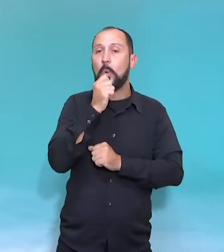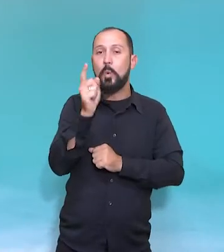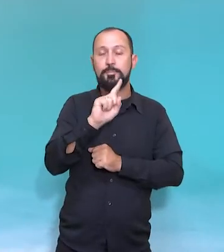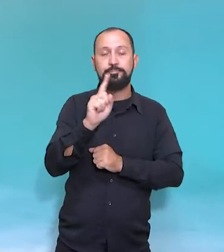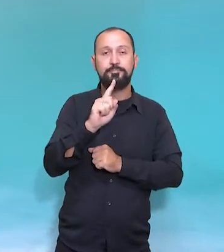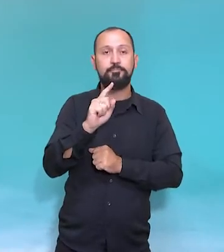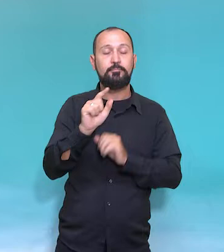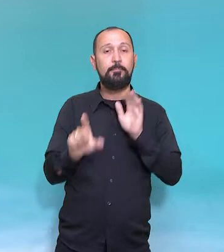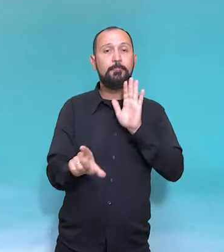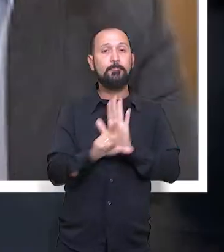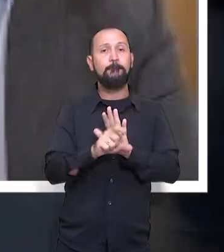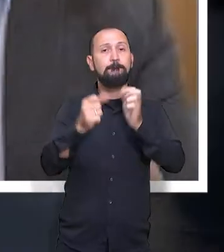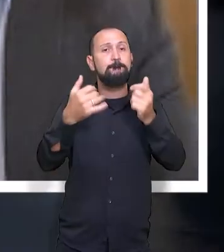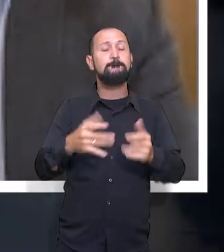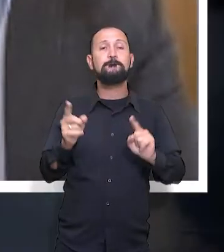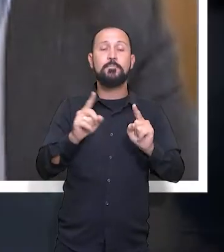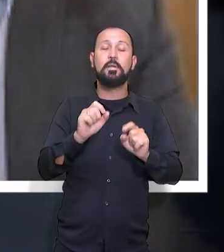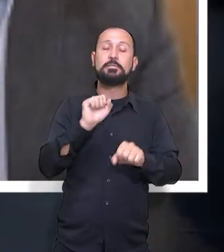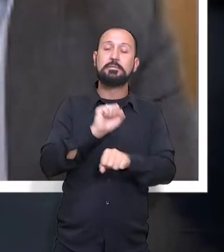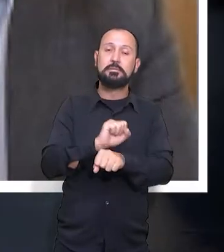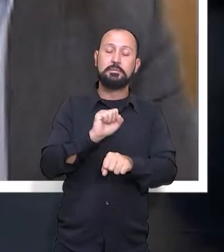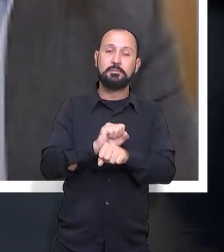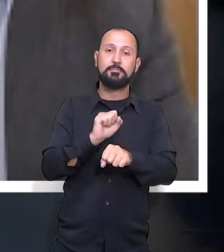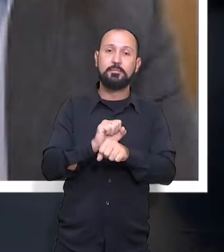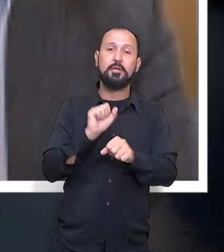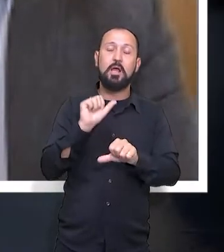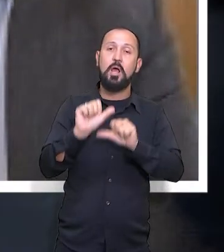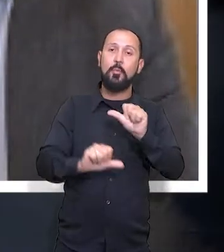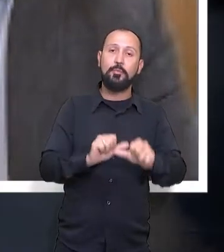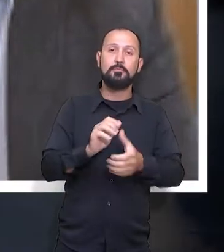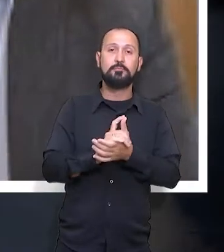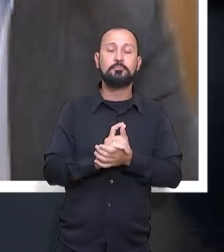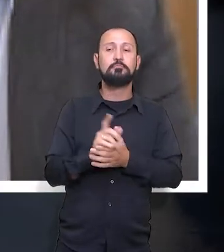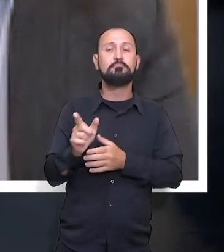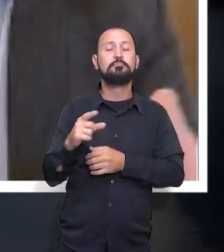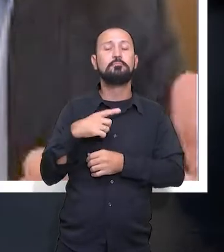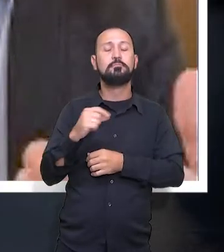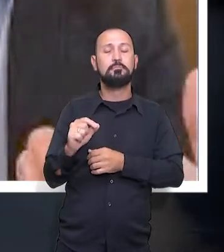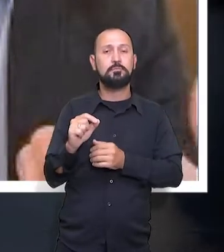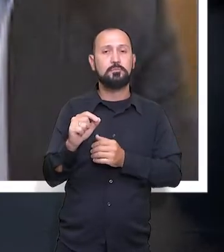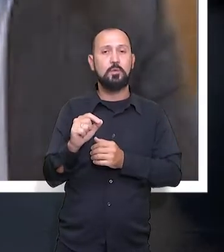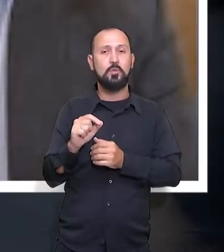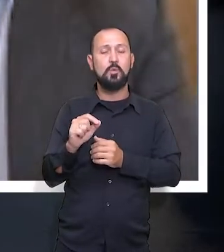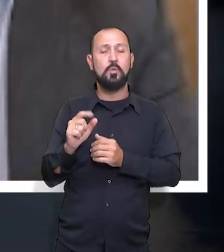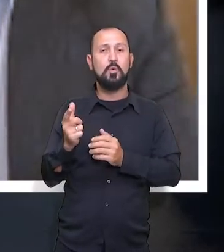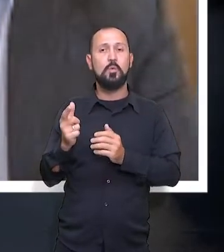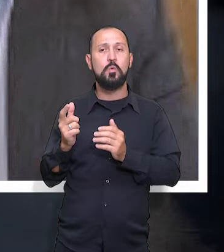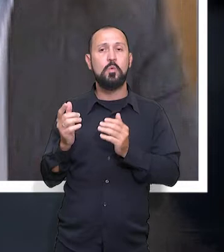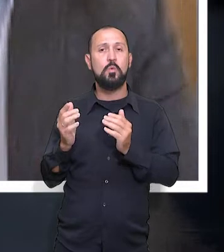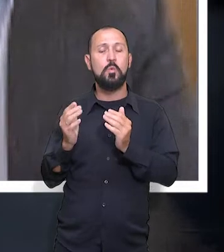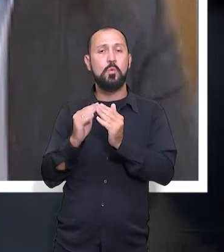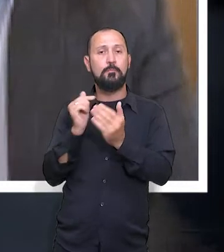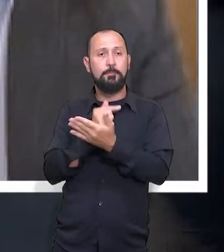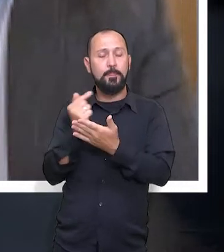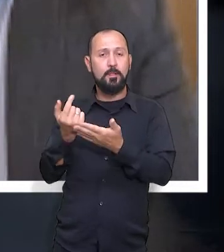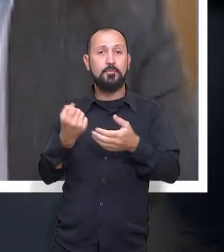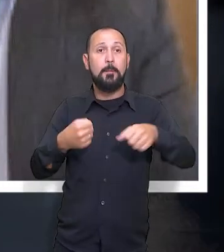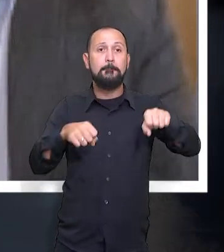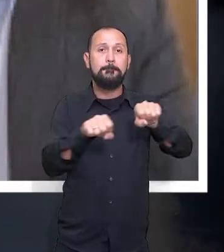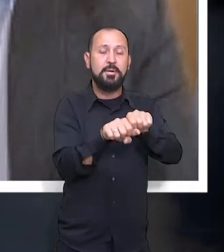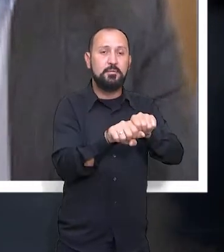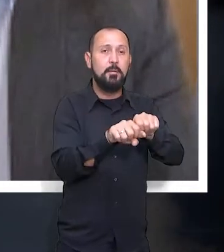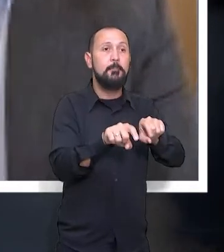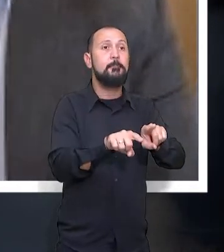isso não está bem estipulado pela lei. Vai depender da regulamentação. O que eu quero dizer? O cartório vai ter que estar ligado